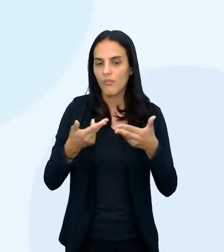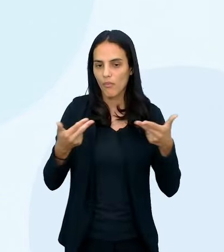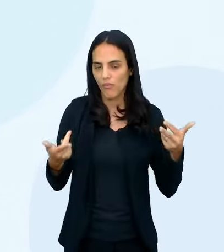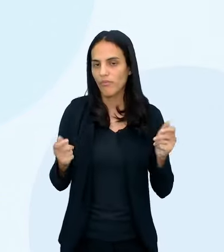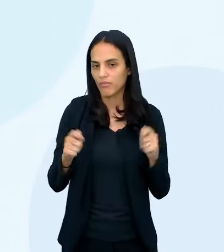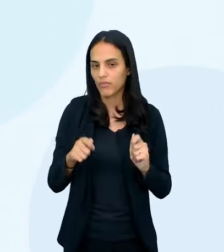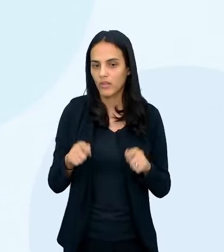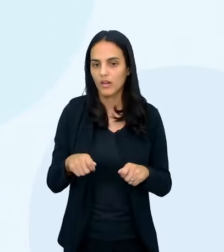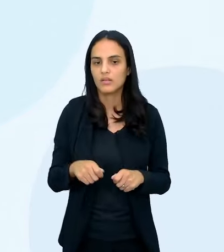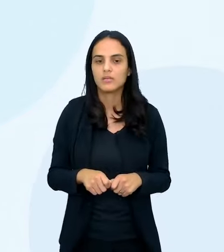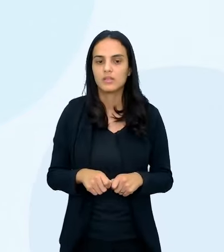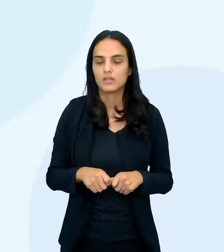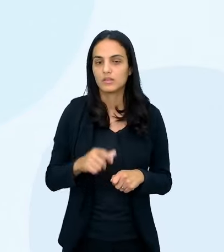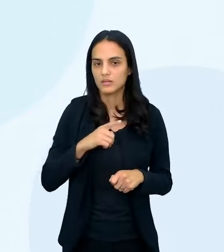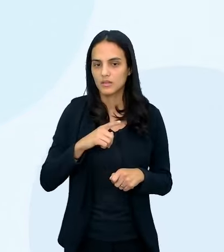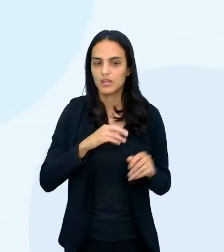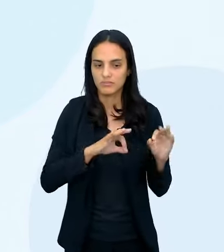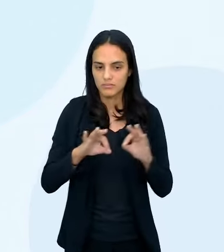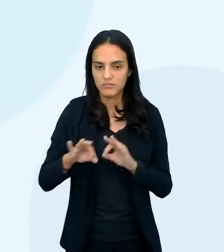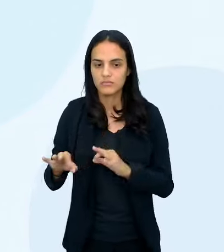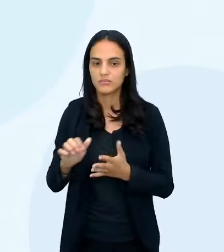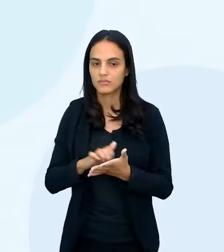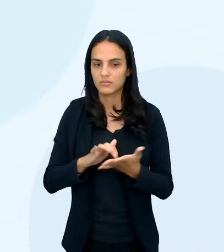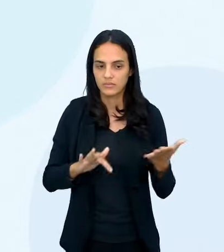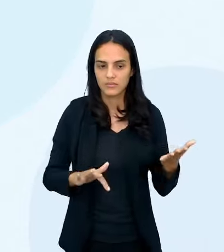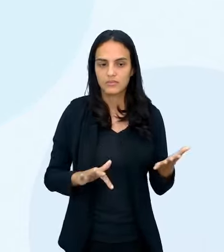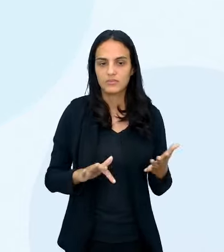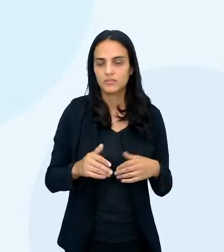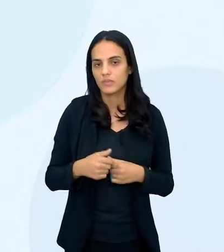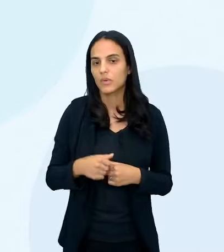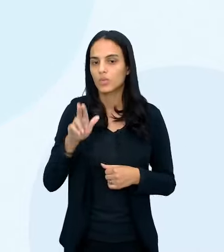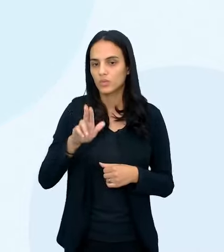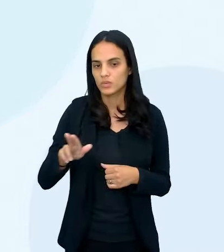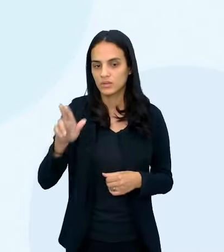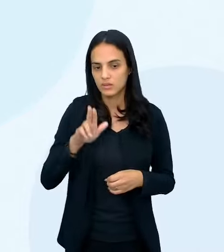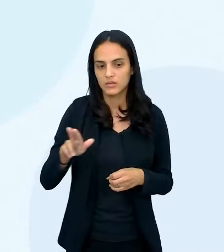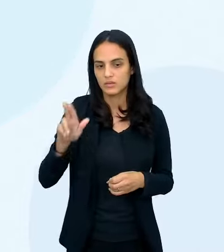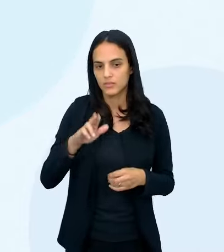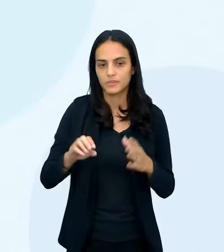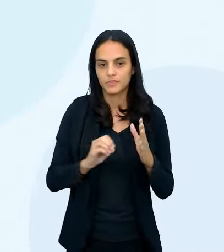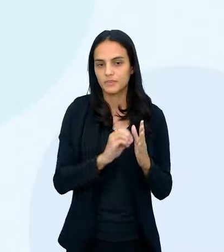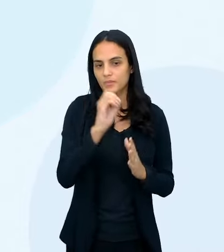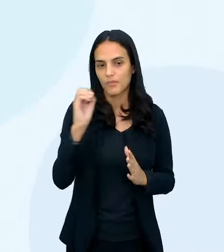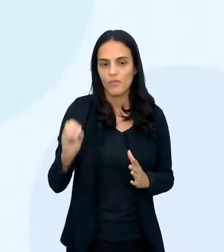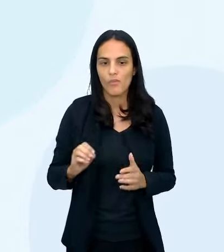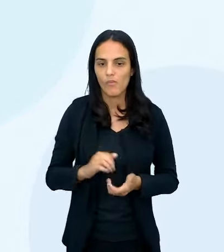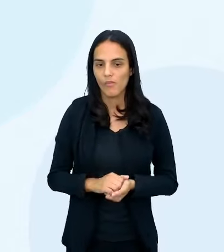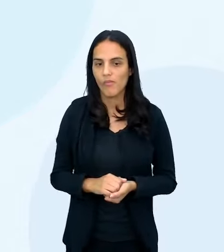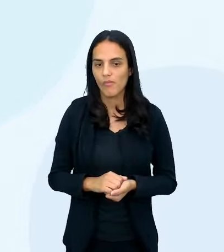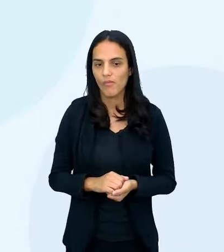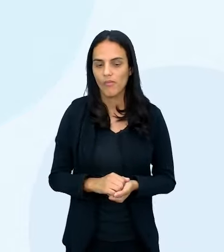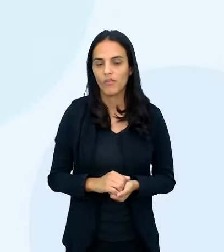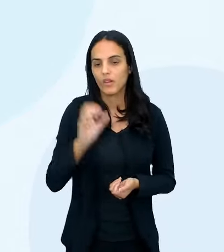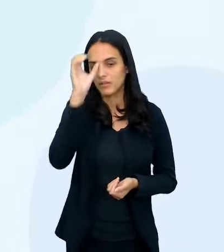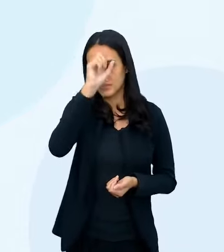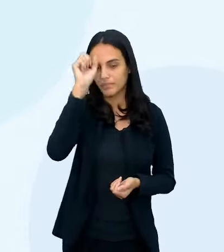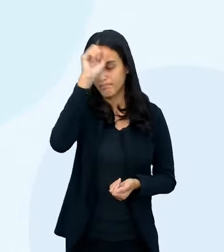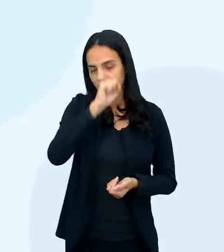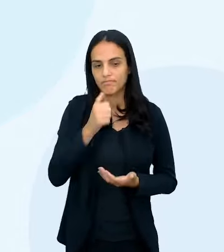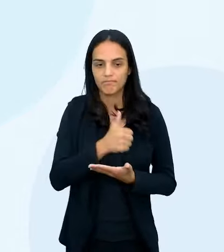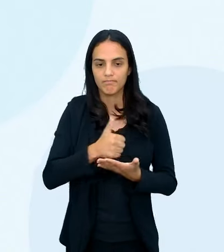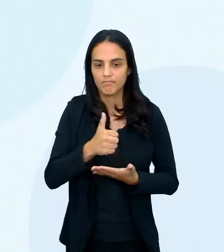Dá para montar atividades de sala de aula invertida usando o centro de mídias. Aprendizagem baseada